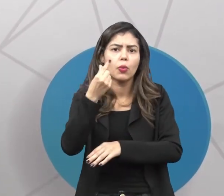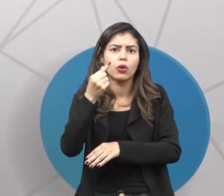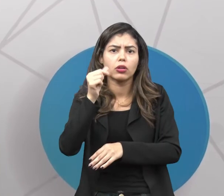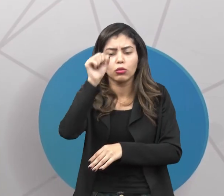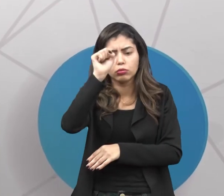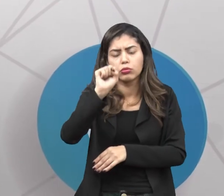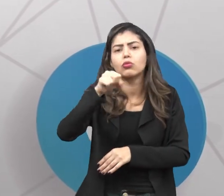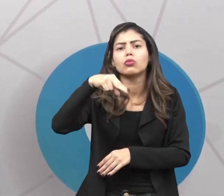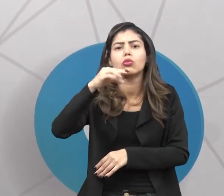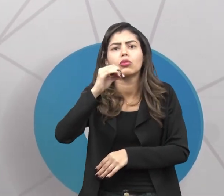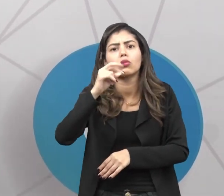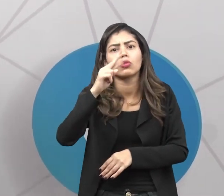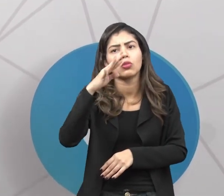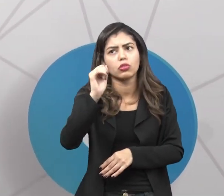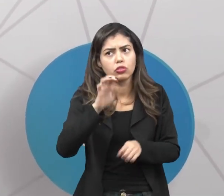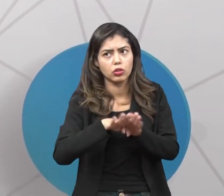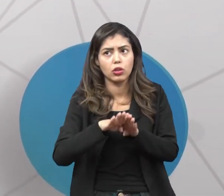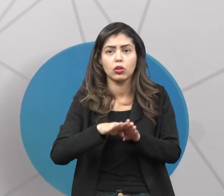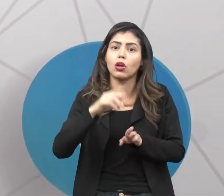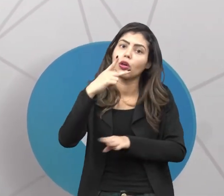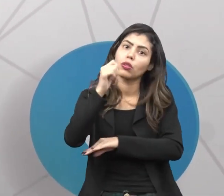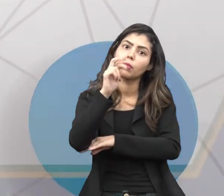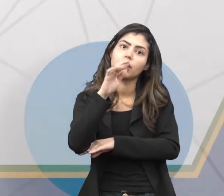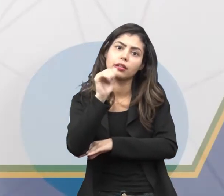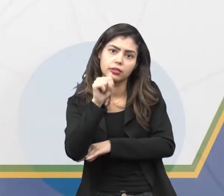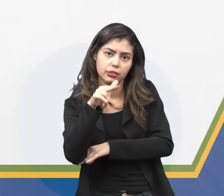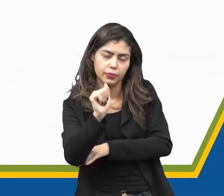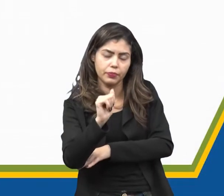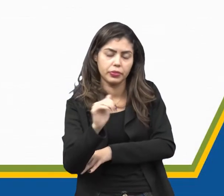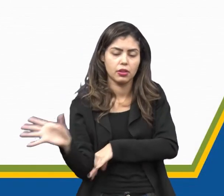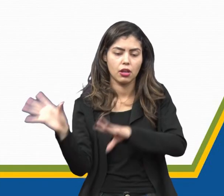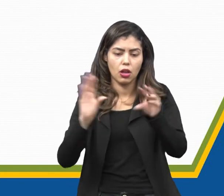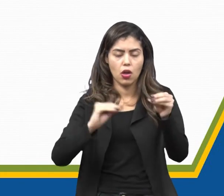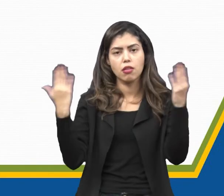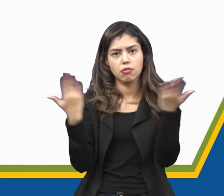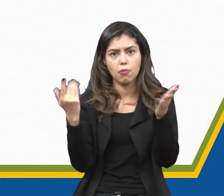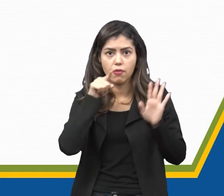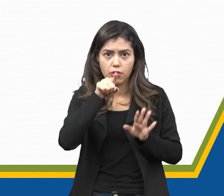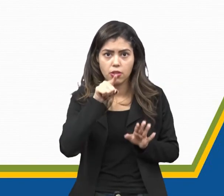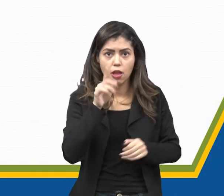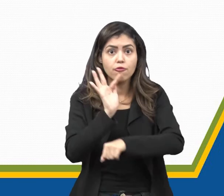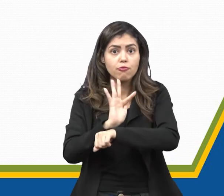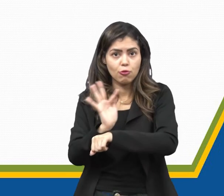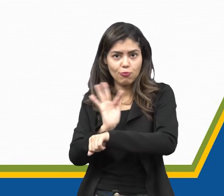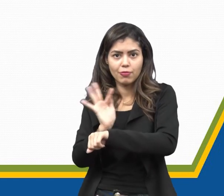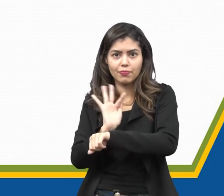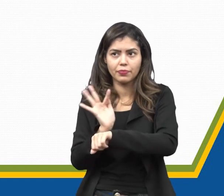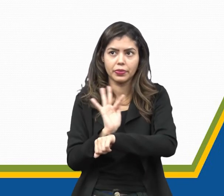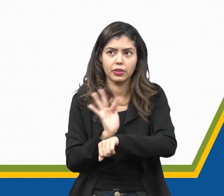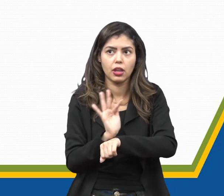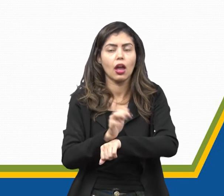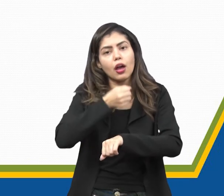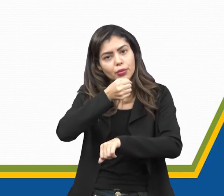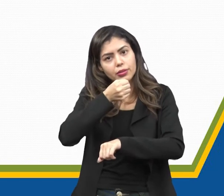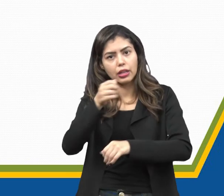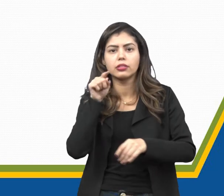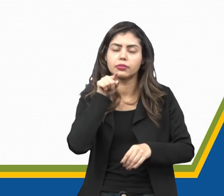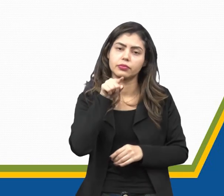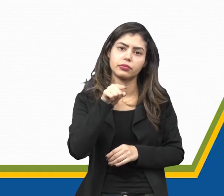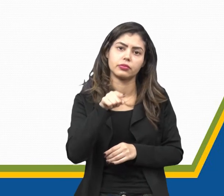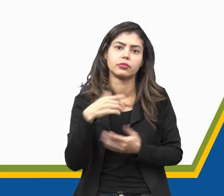Paraná. Trago para vocês sugestões de filmes e documentários, tá?